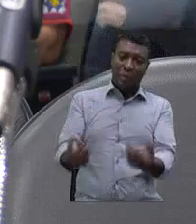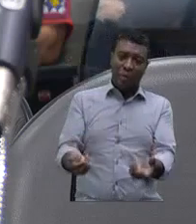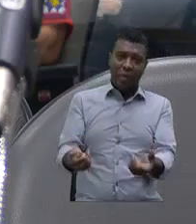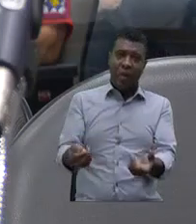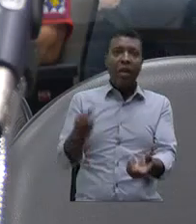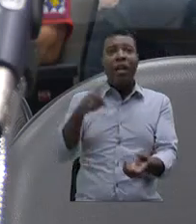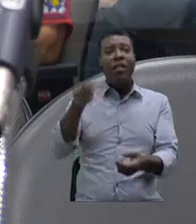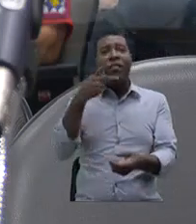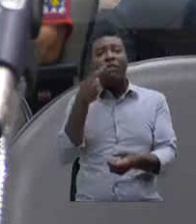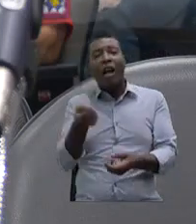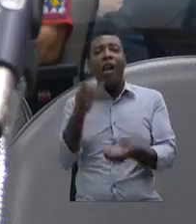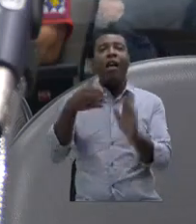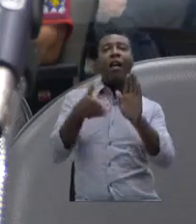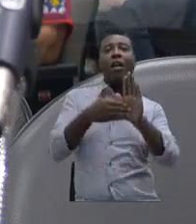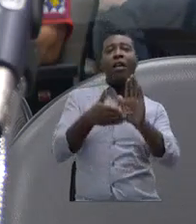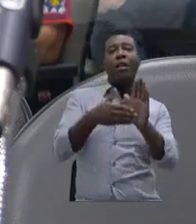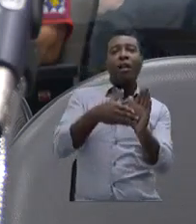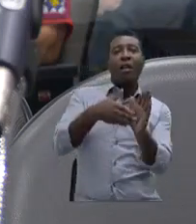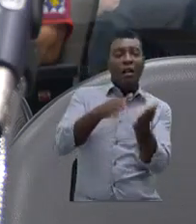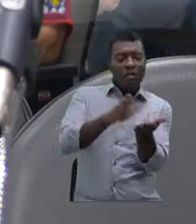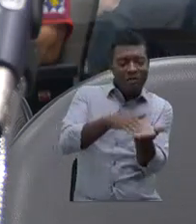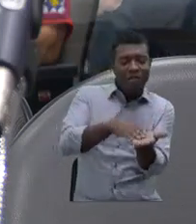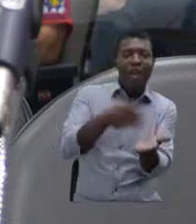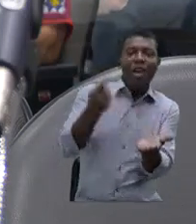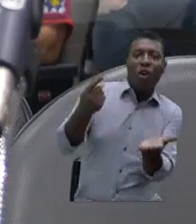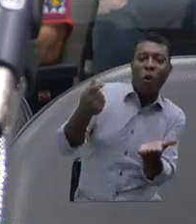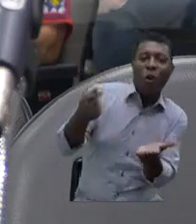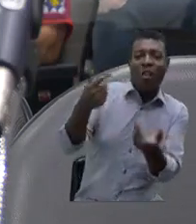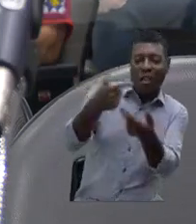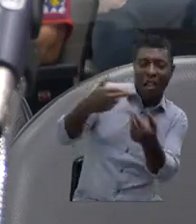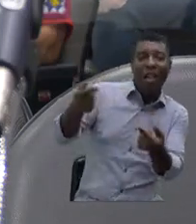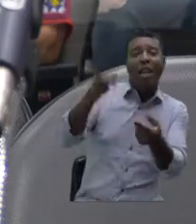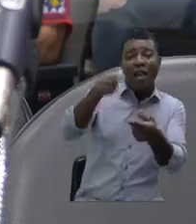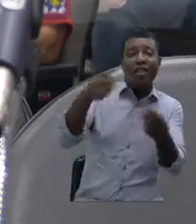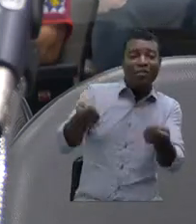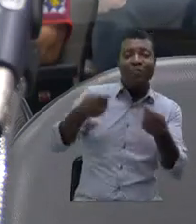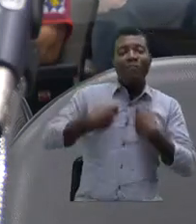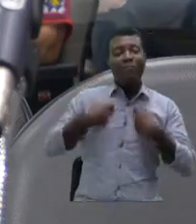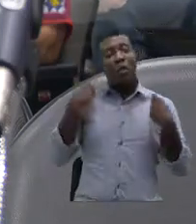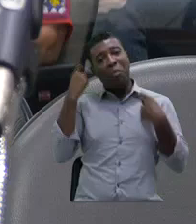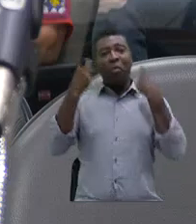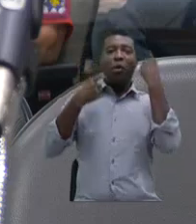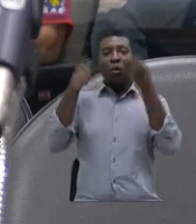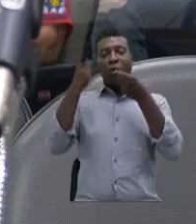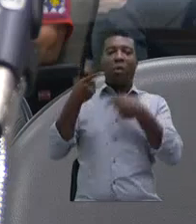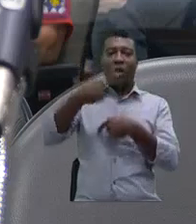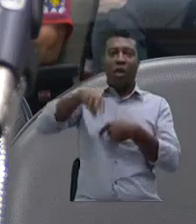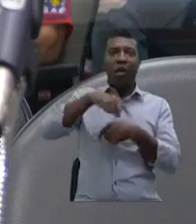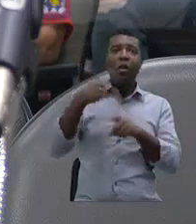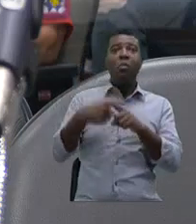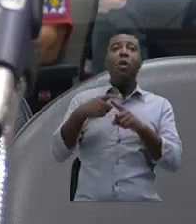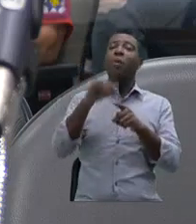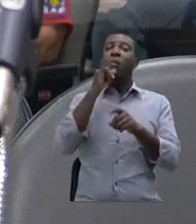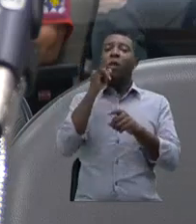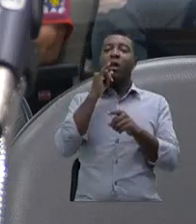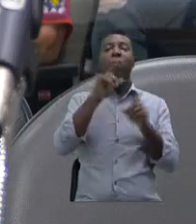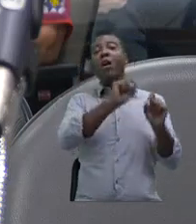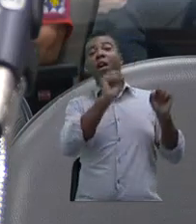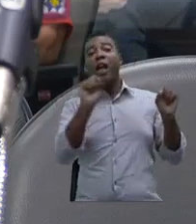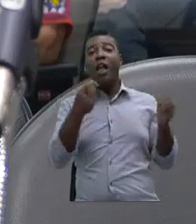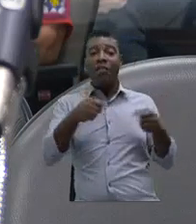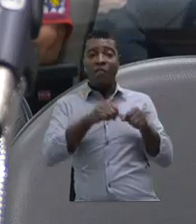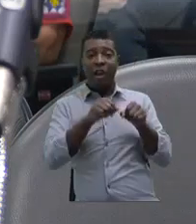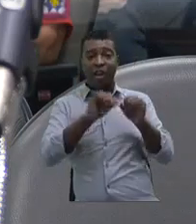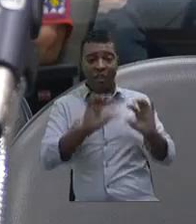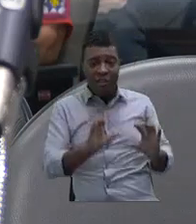da prestação de contas, esse é um ponto que muito nos preocupa, porque quem faz uma festa de reinado faz a